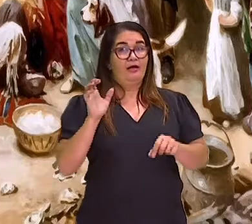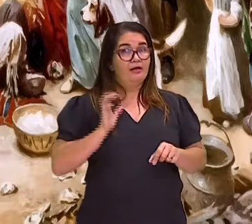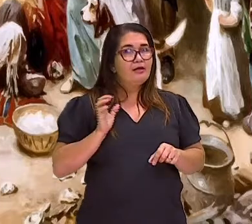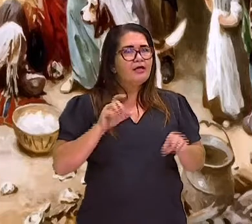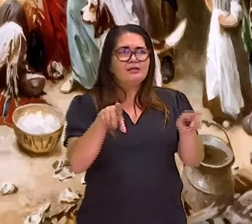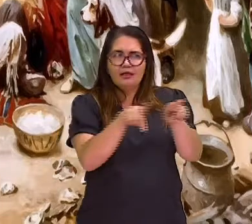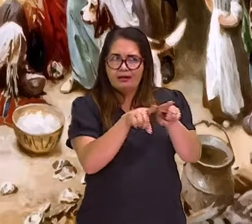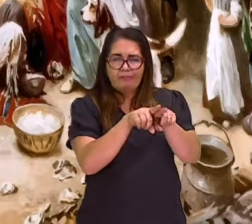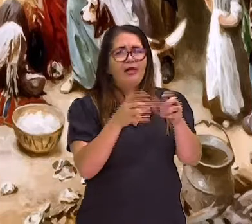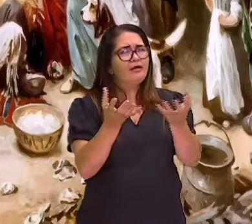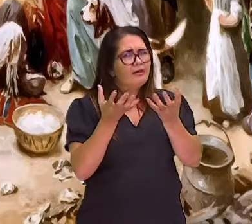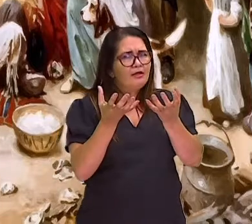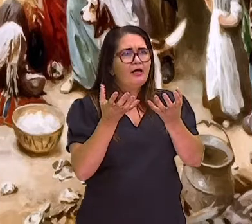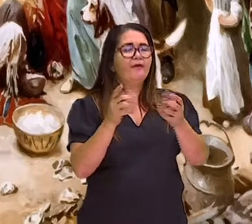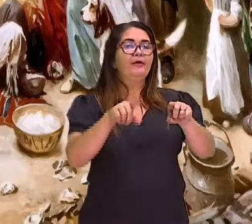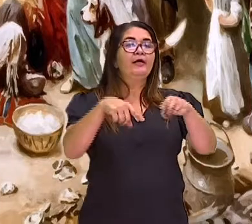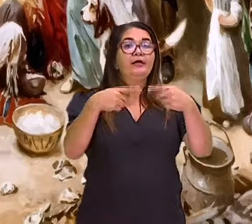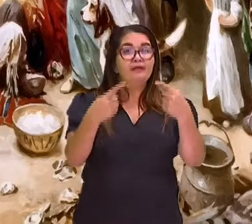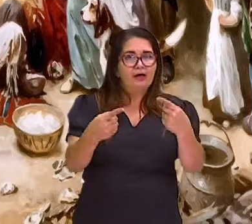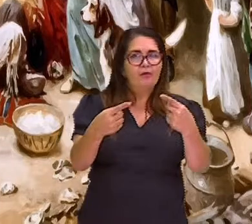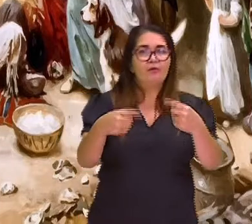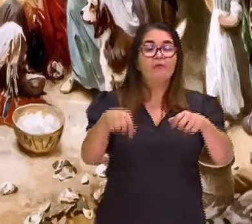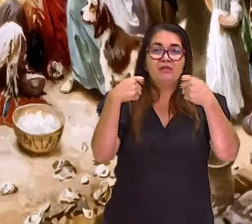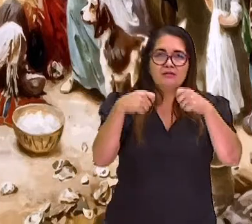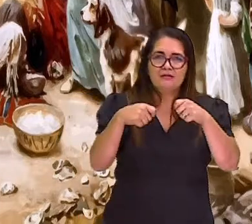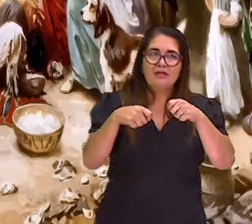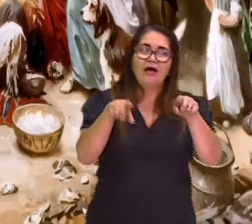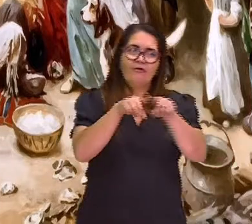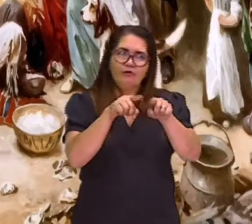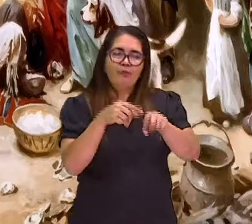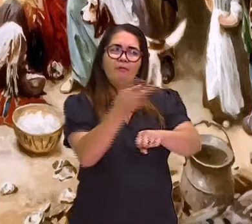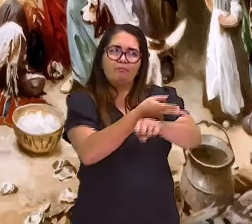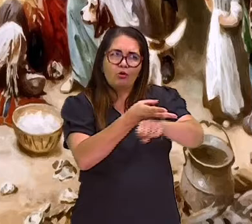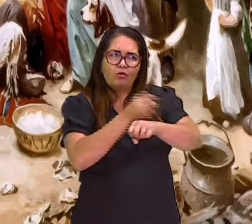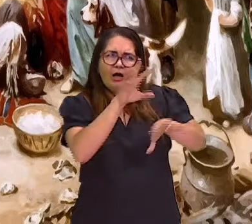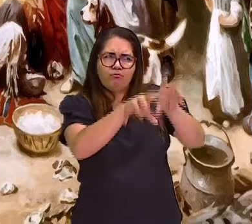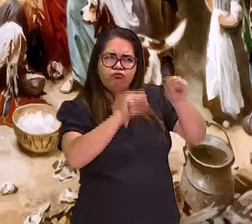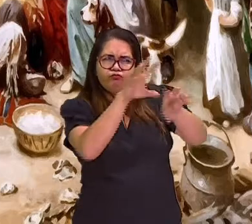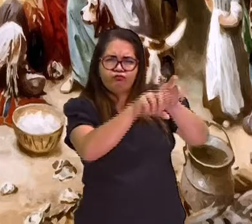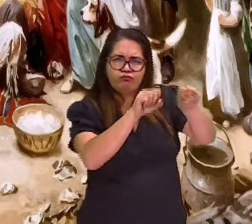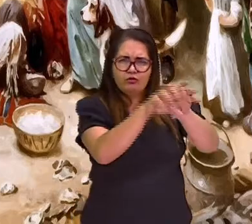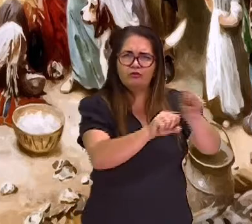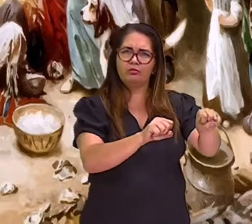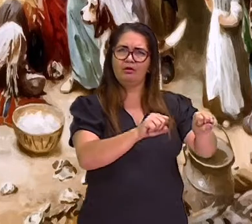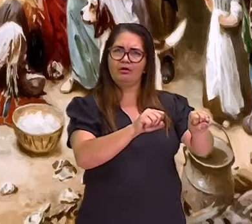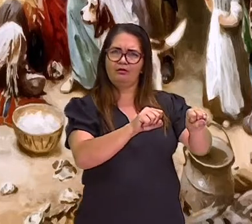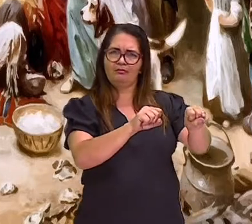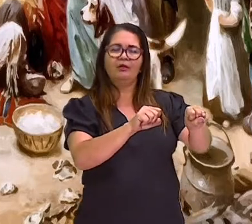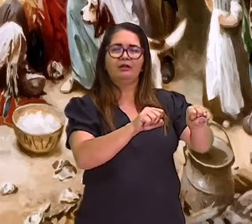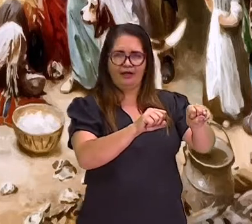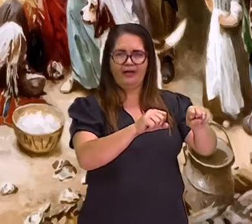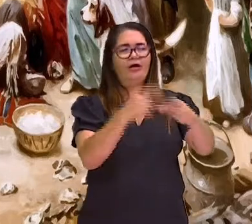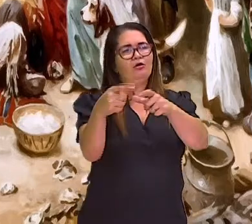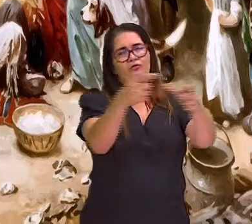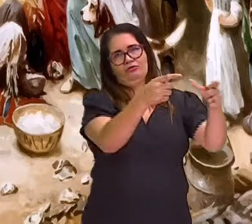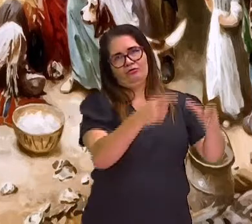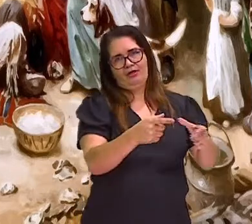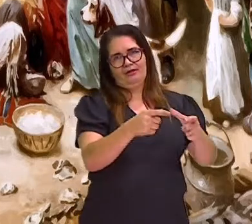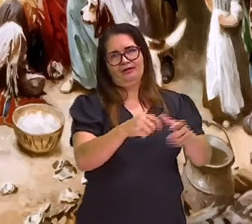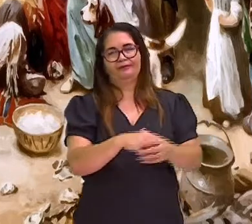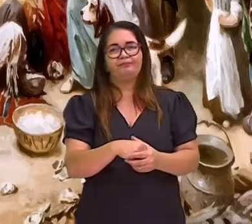voltou à América para recuperar a colônia da Virgínia e iniciar a colonização inglesa de